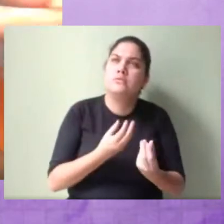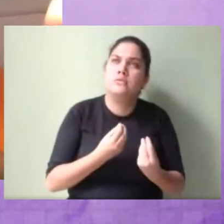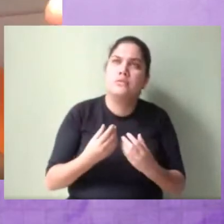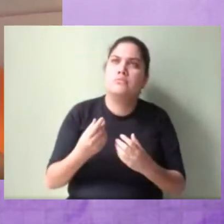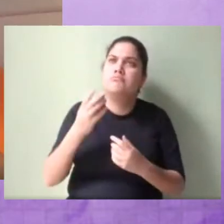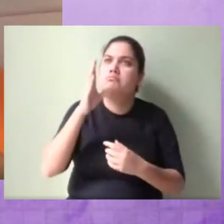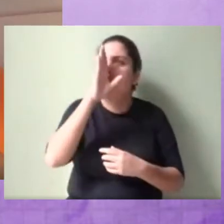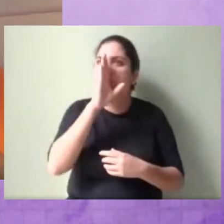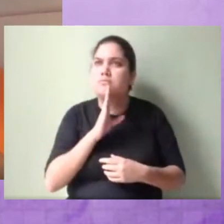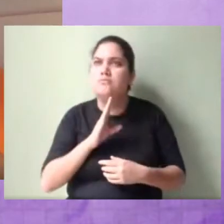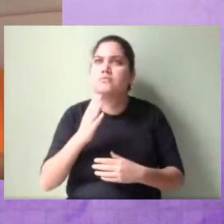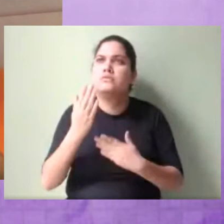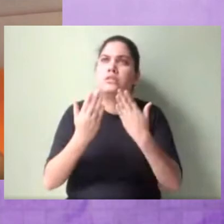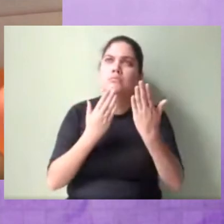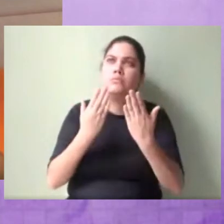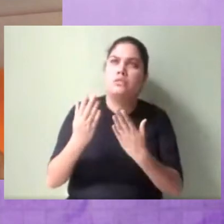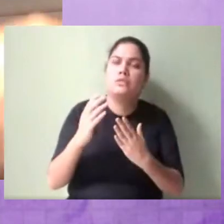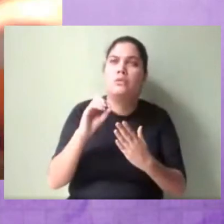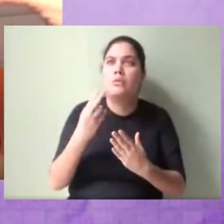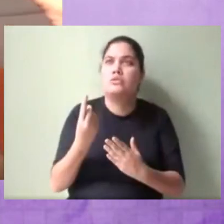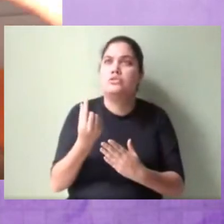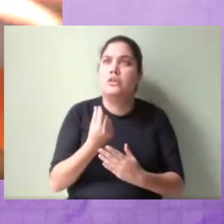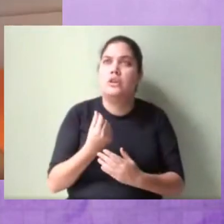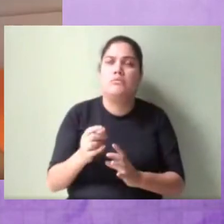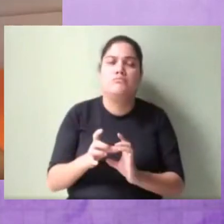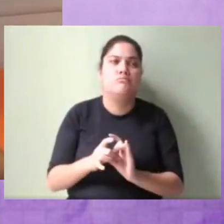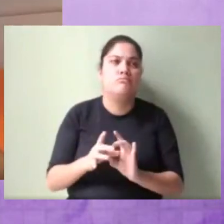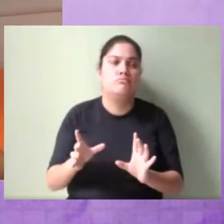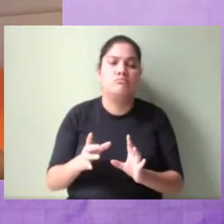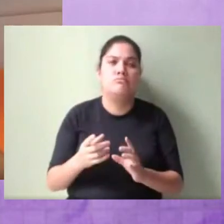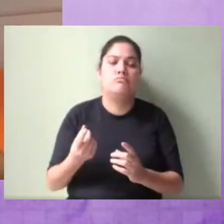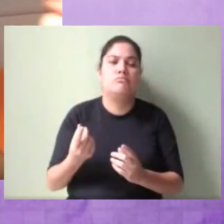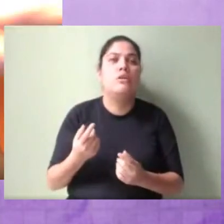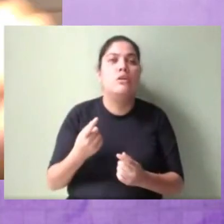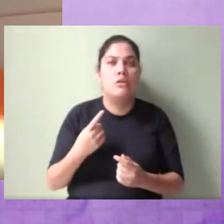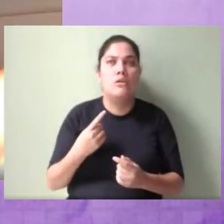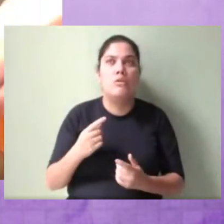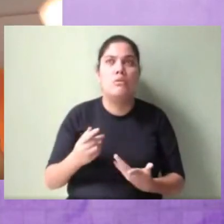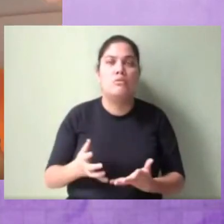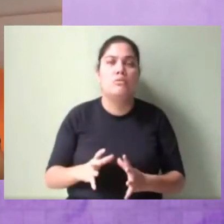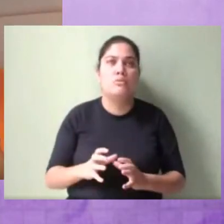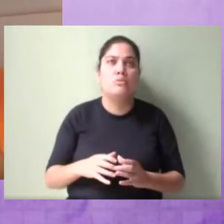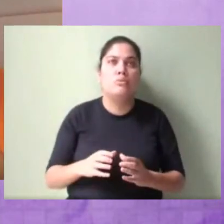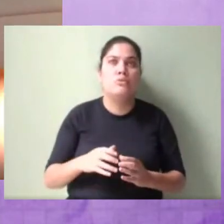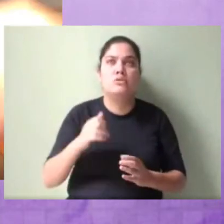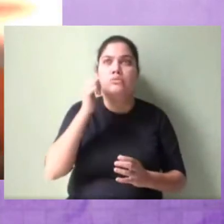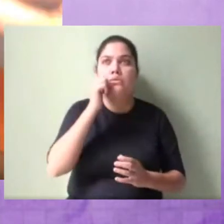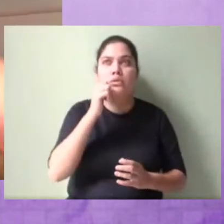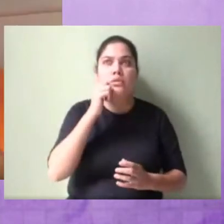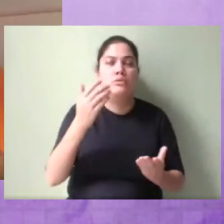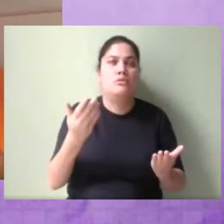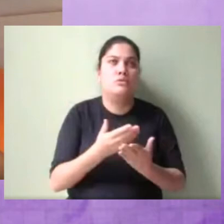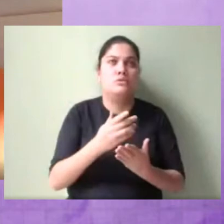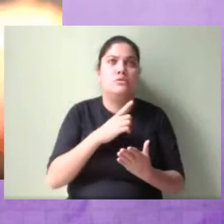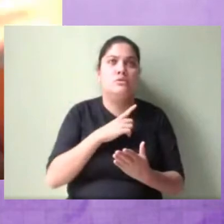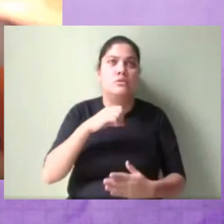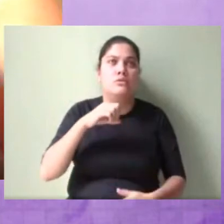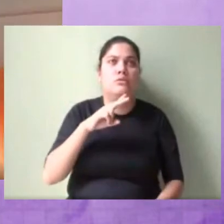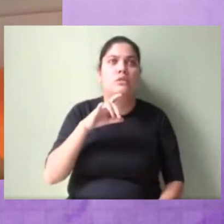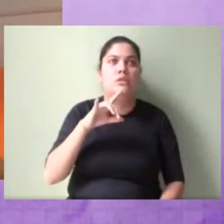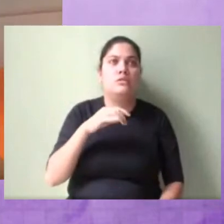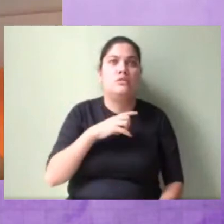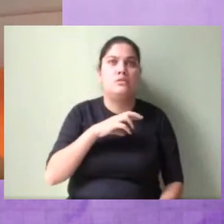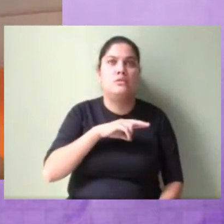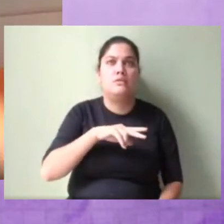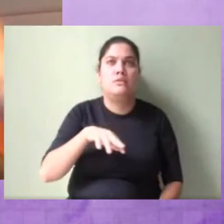e conversar sobre os seus relacionamentos abusivos. Existem provavelmente outros grupos voltados para vítimas de assédio, aí é uma questão de pesquisar, você